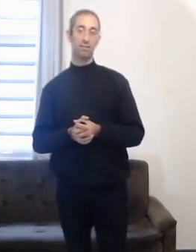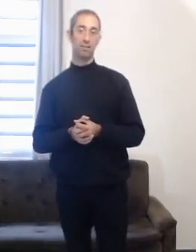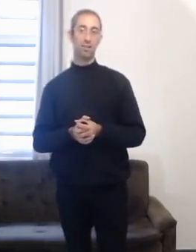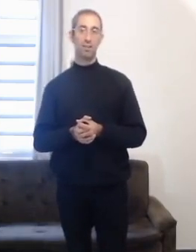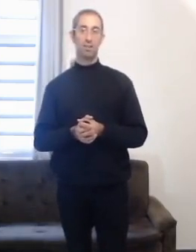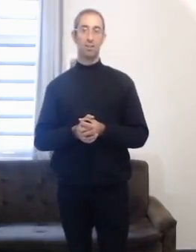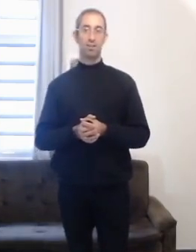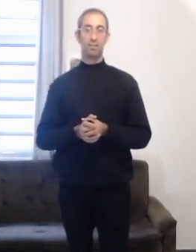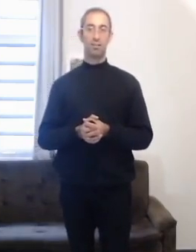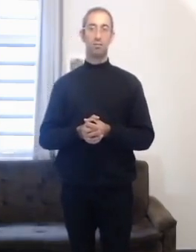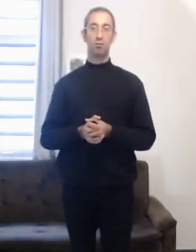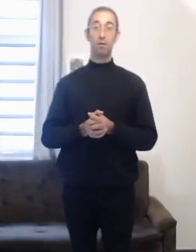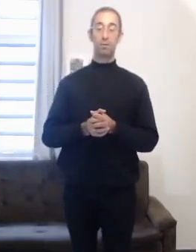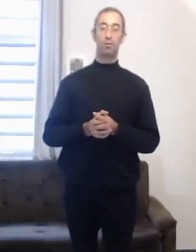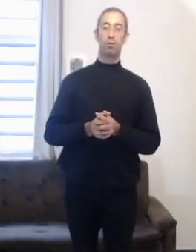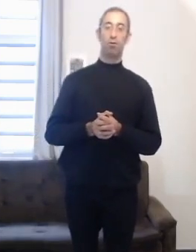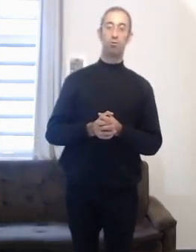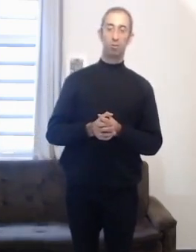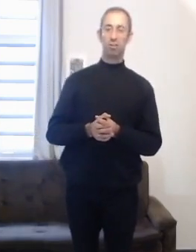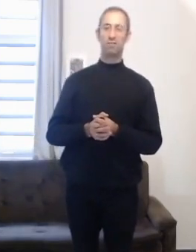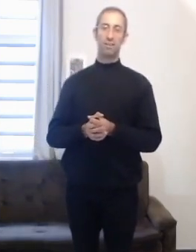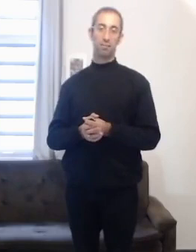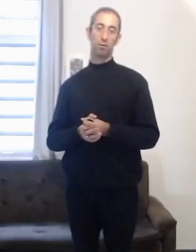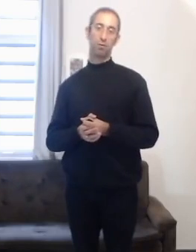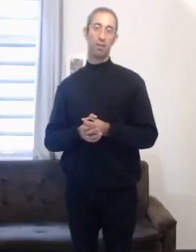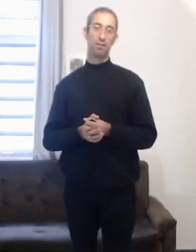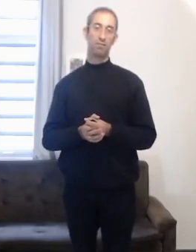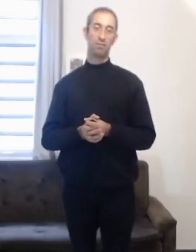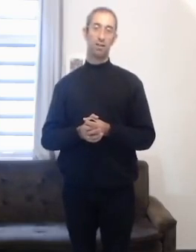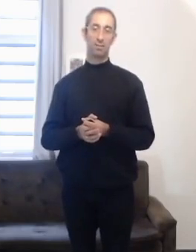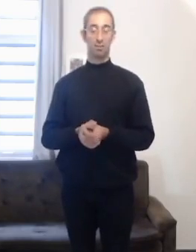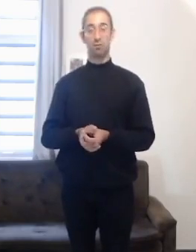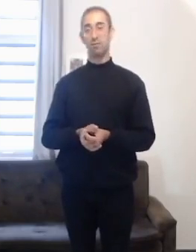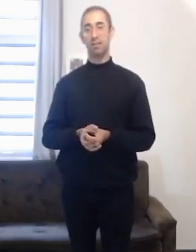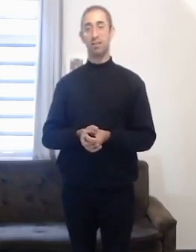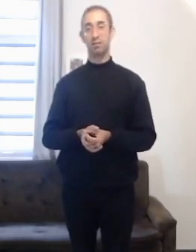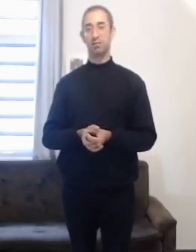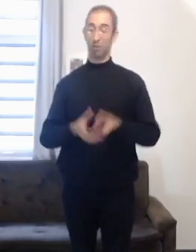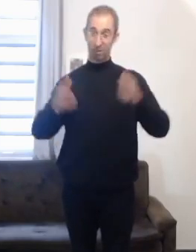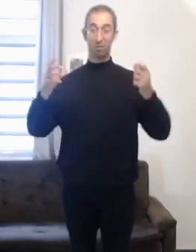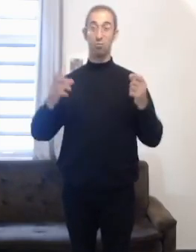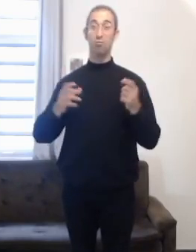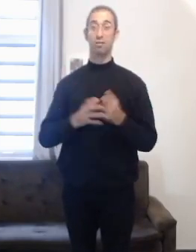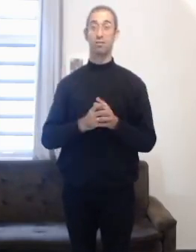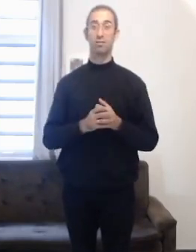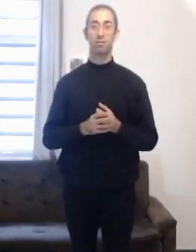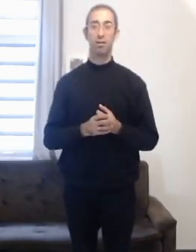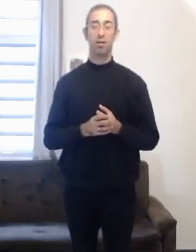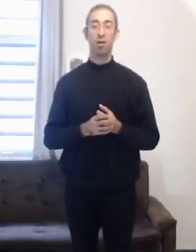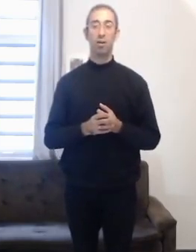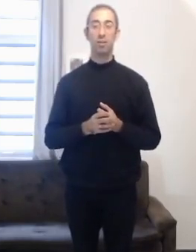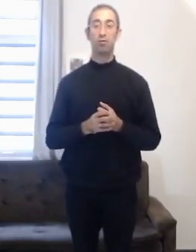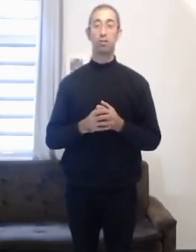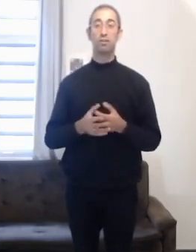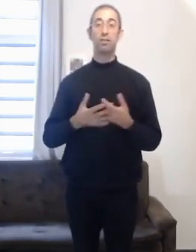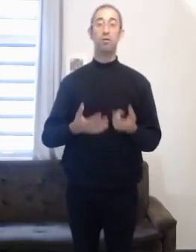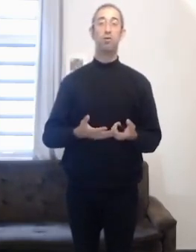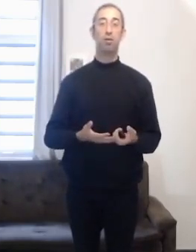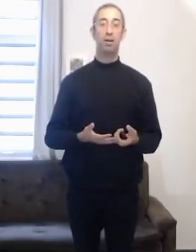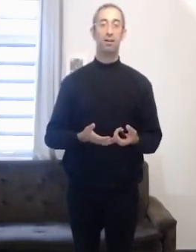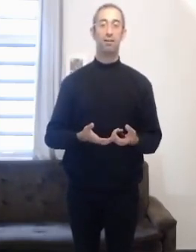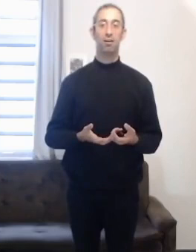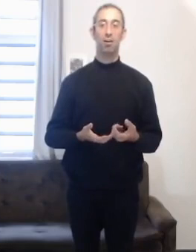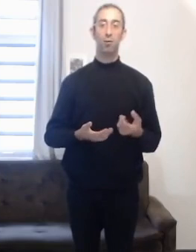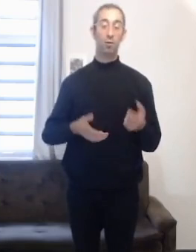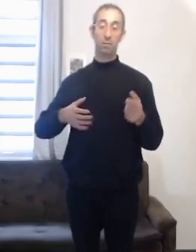necessário. Se o Y ocorre, o X vai sempre ocorrer? Aí seria suficiente. Pode ter as duas. E se o X